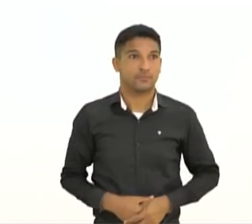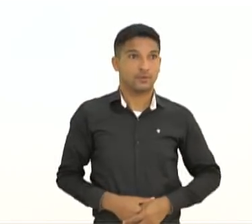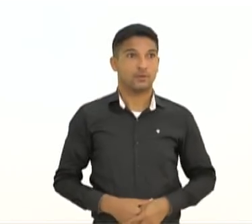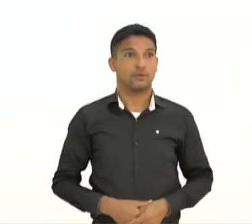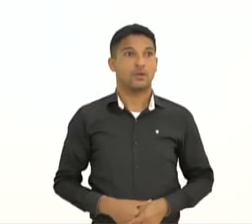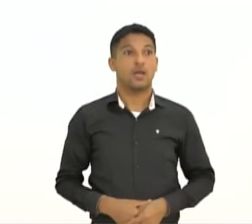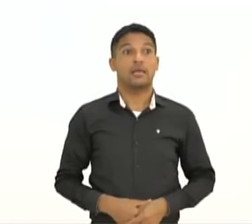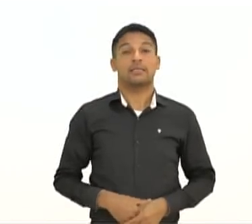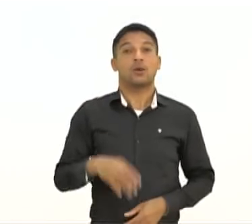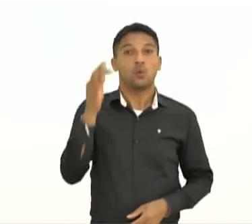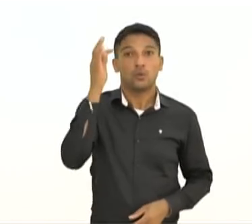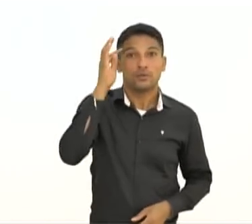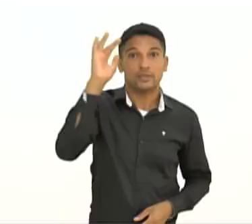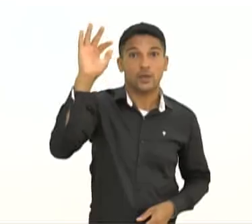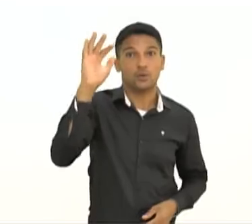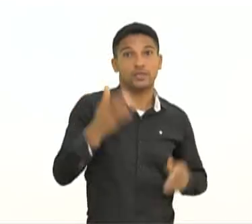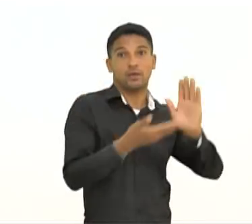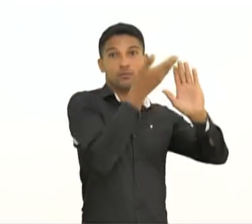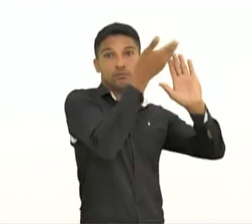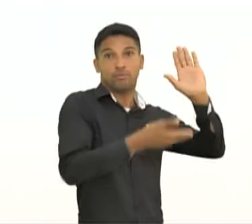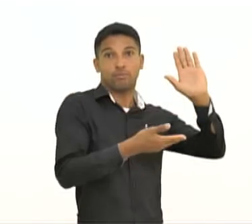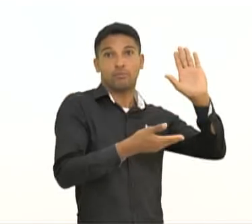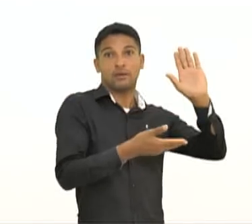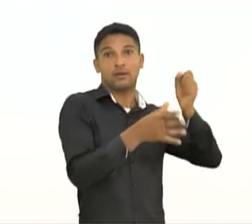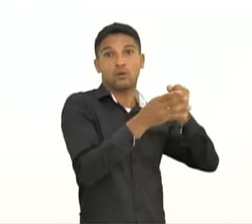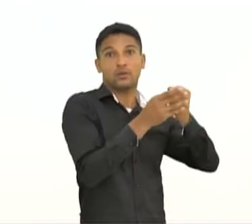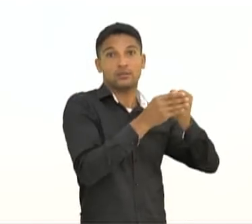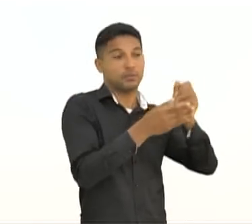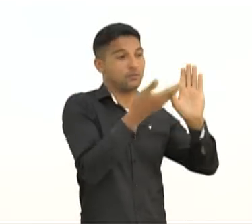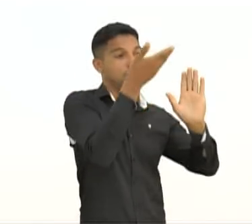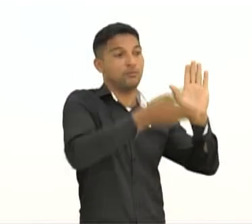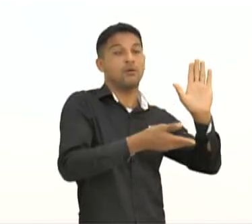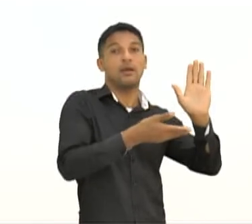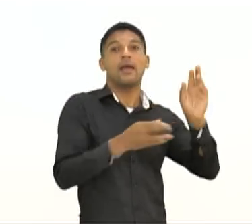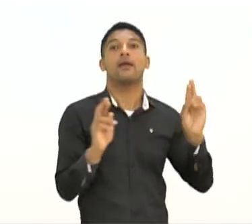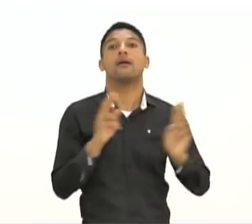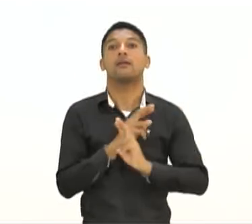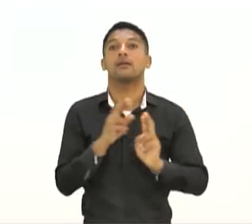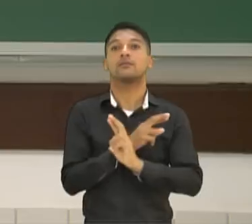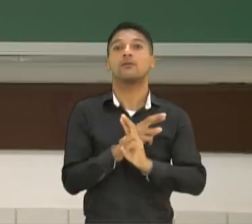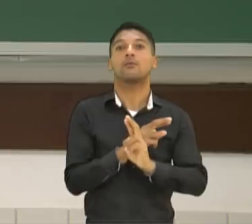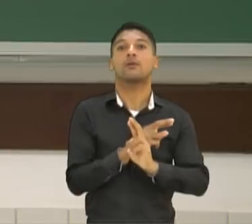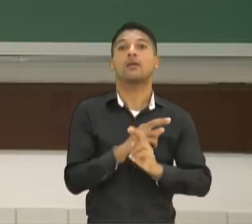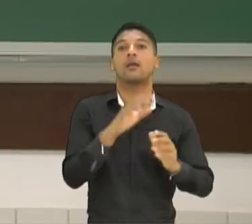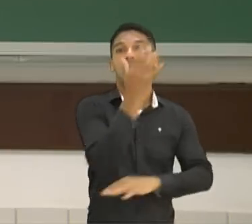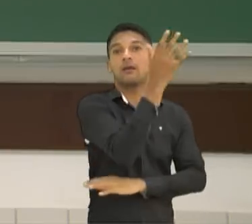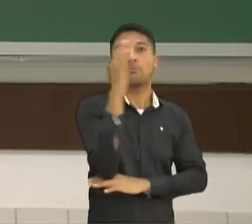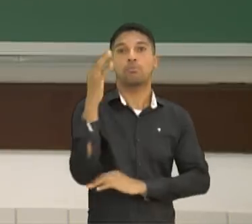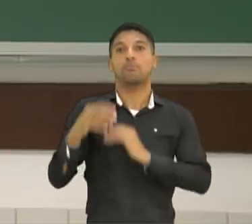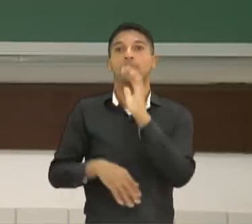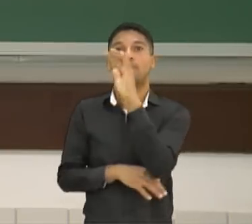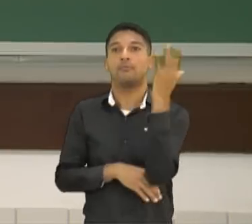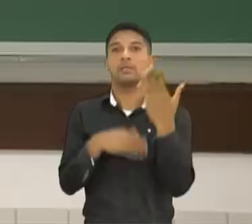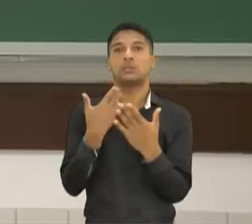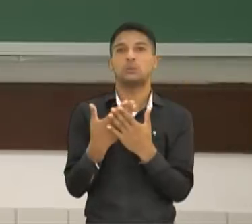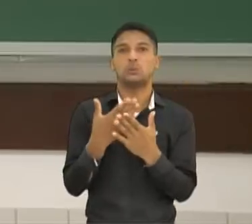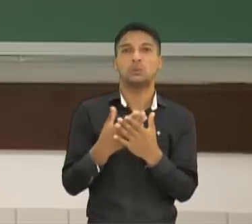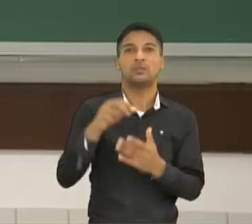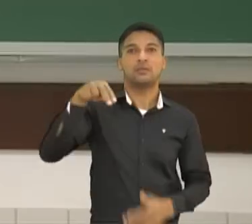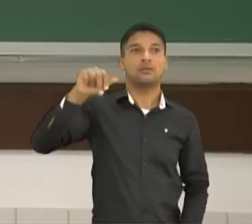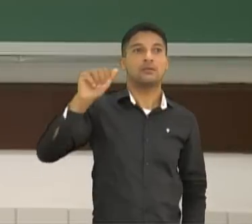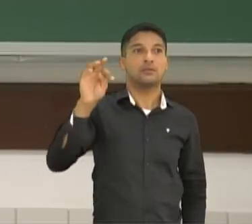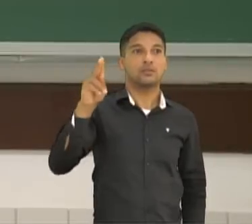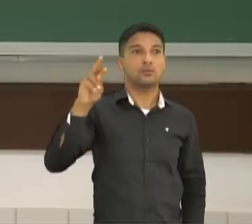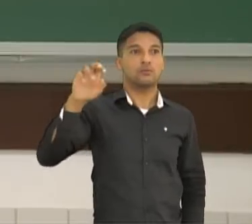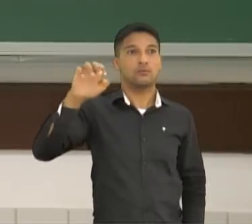natureza. Tá? Então isso é o que caracteriza a teoria do conhecimento. A epistemologia, que vocês vão ver lá na 3ª série, que é a